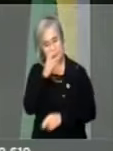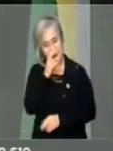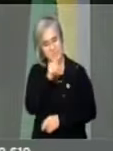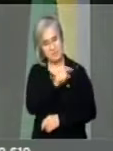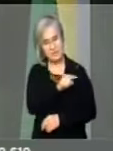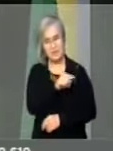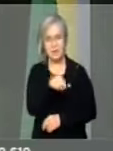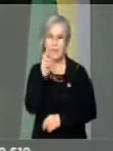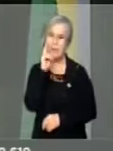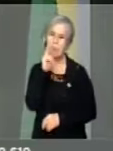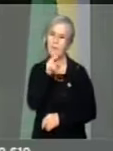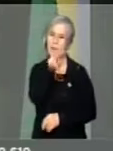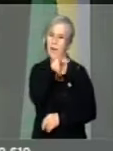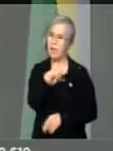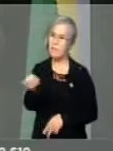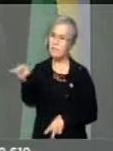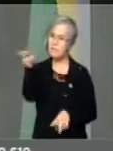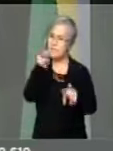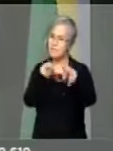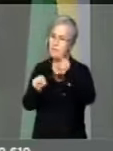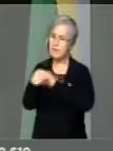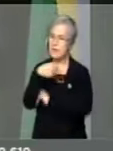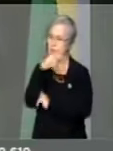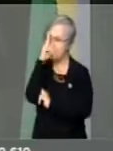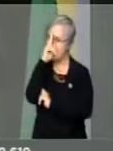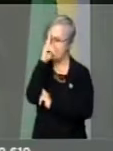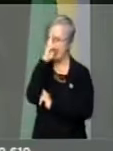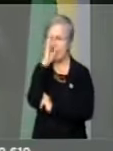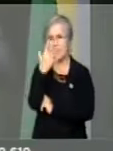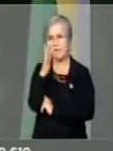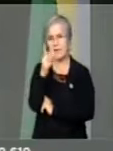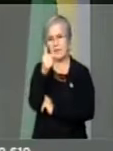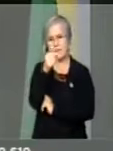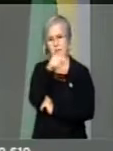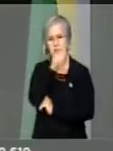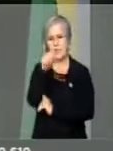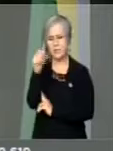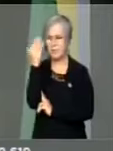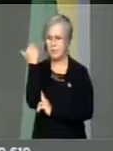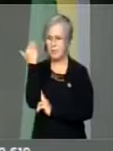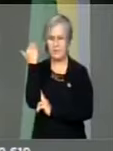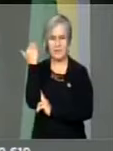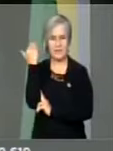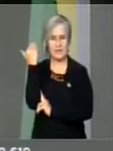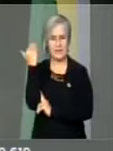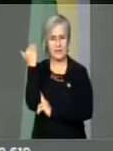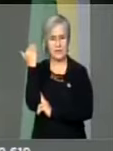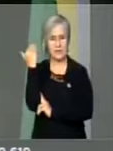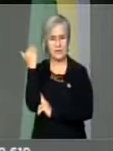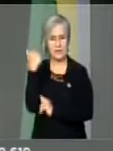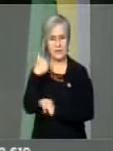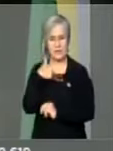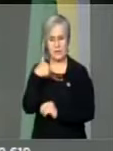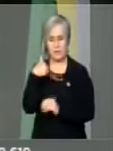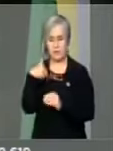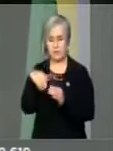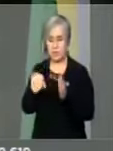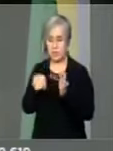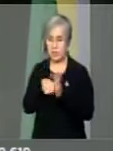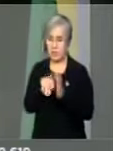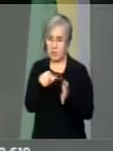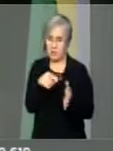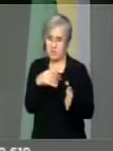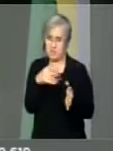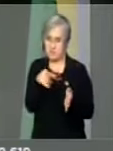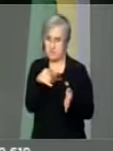e eu olhava ali para o fundo, eu me lembrava que há mais ou menos uns 7 meses atrás, eu cheguei até ali, para quem não conhece,